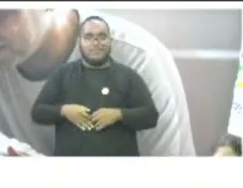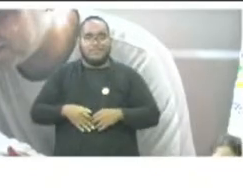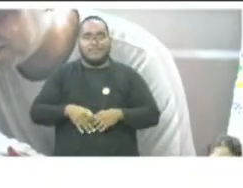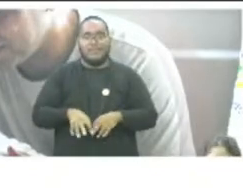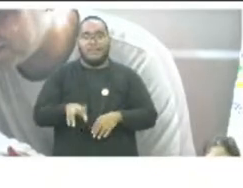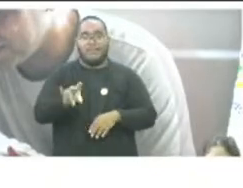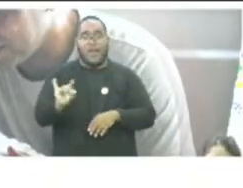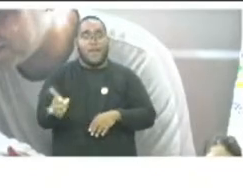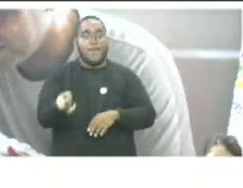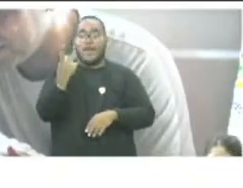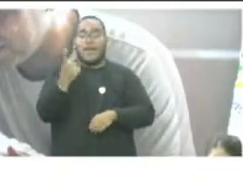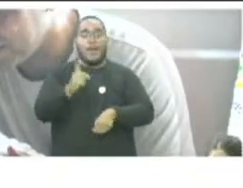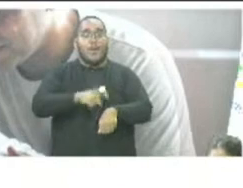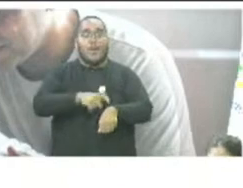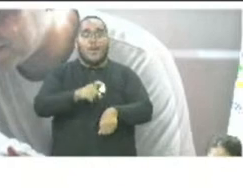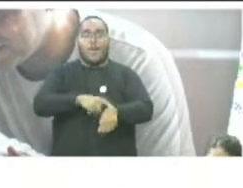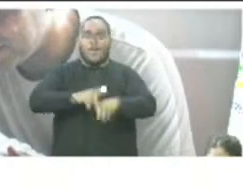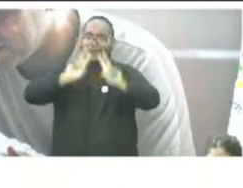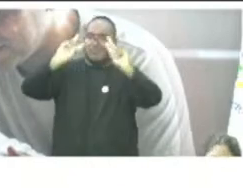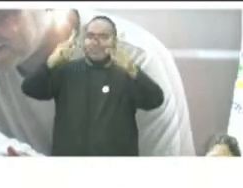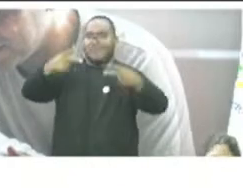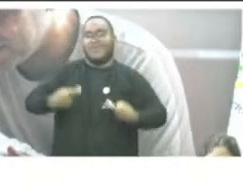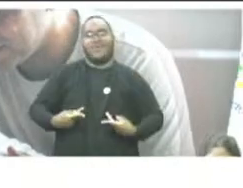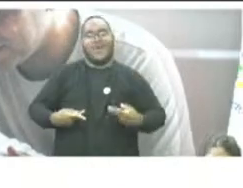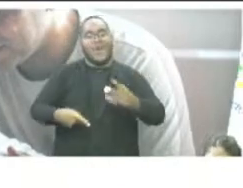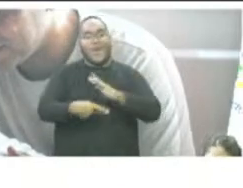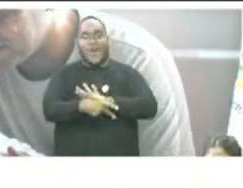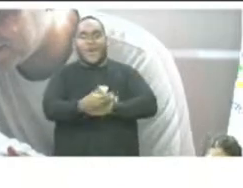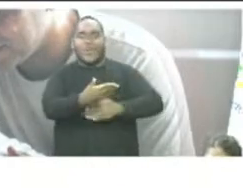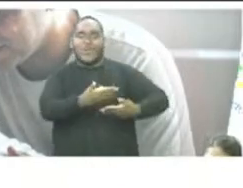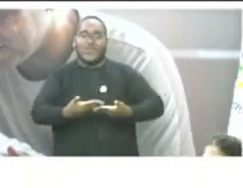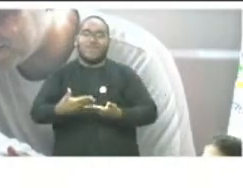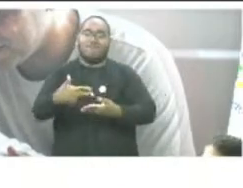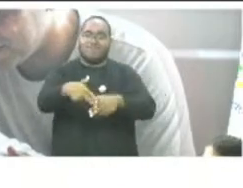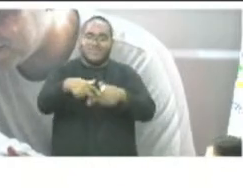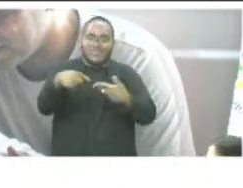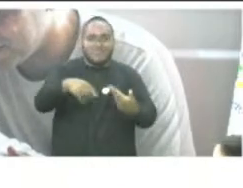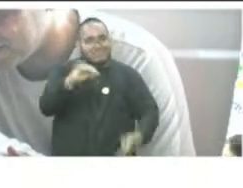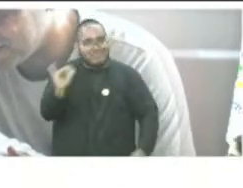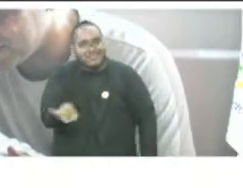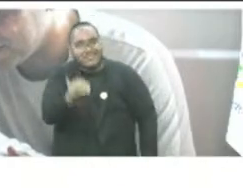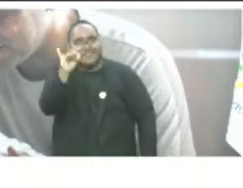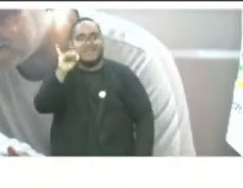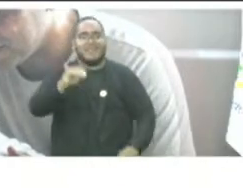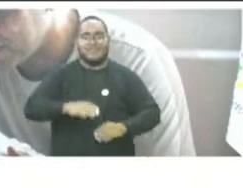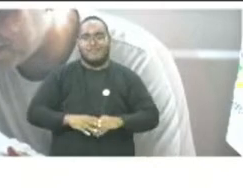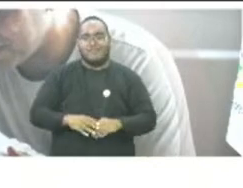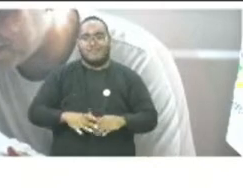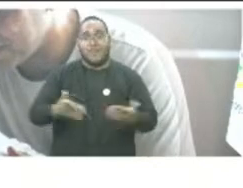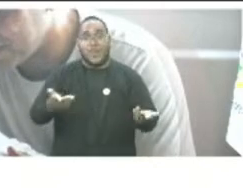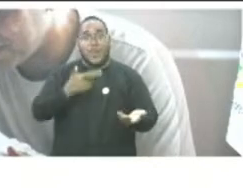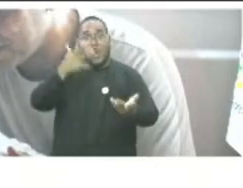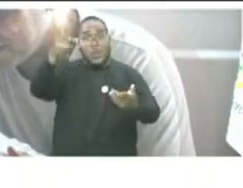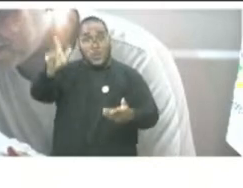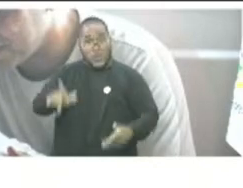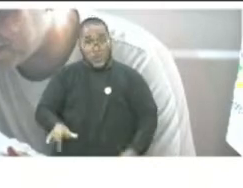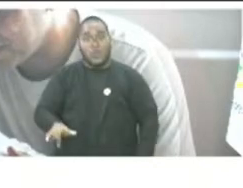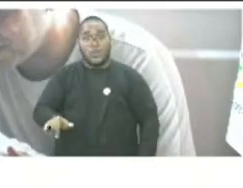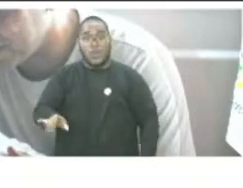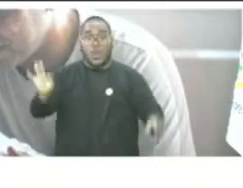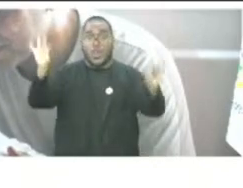primeiro momento de imunização desse bebê. Então, por isso ele é tão caro e tão importante. E aí, reforçando mais uma vez, todos